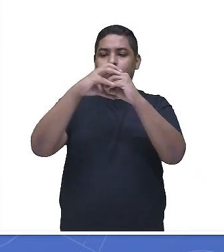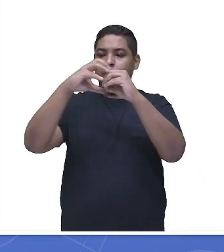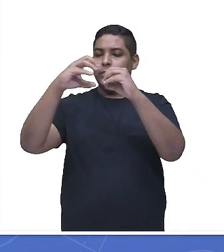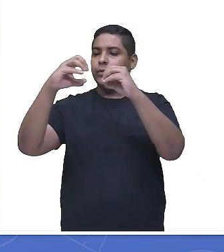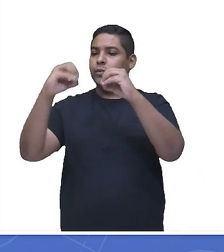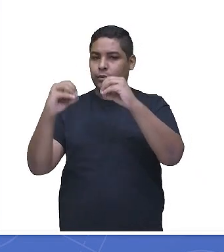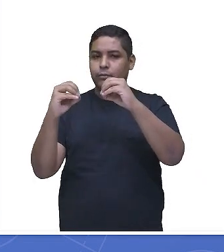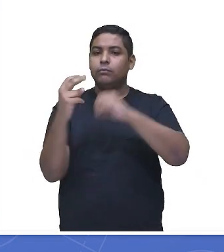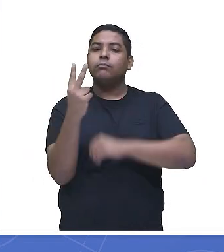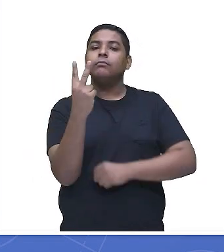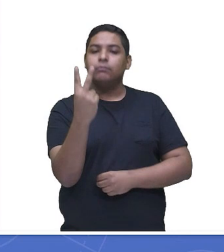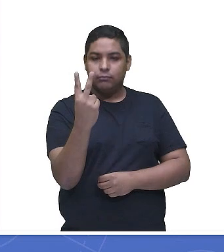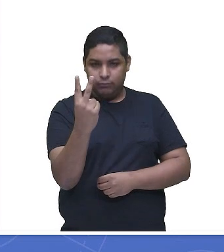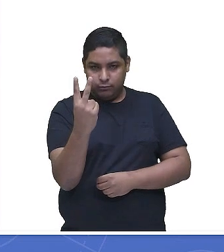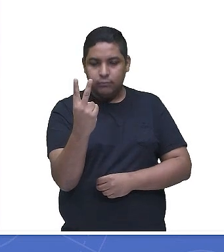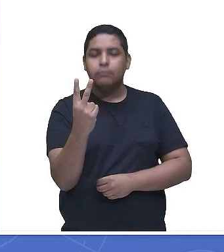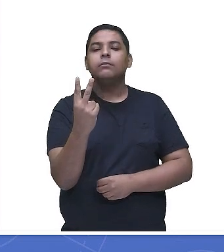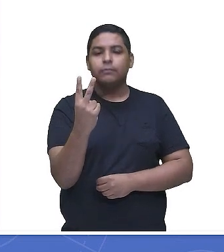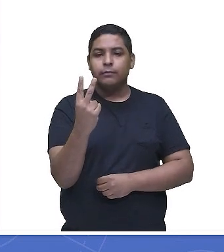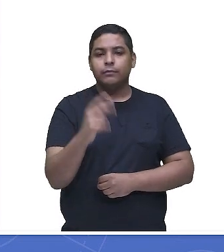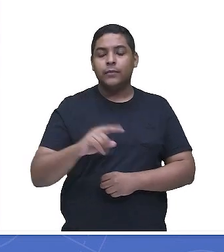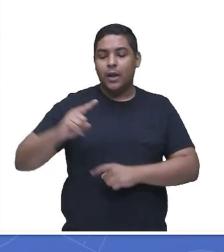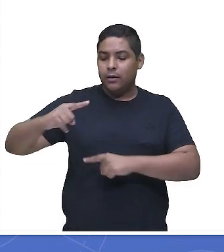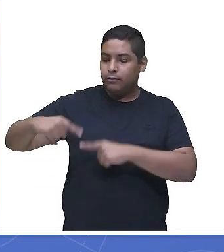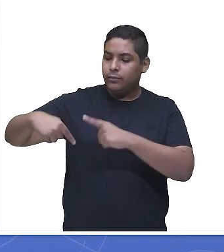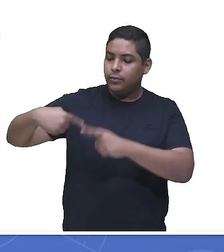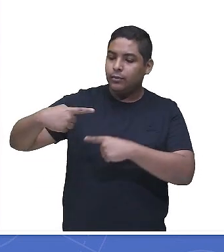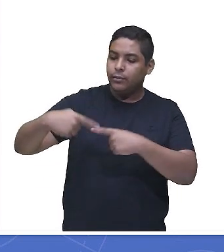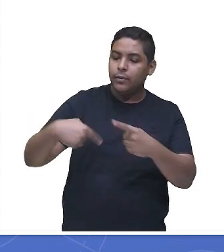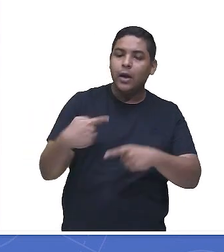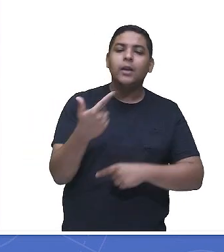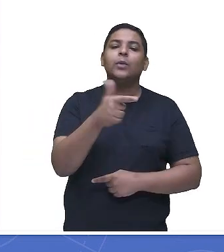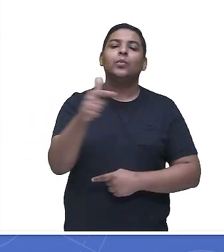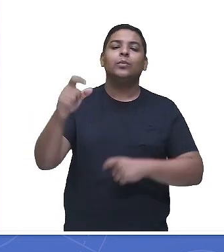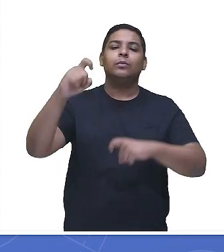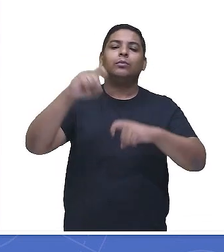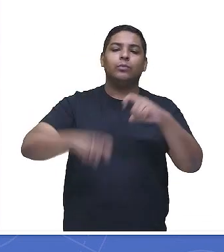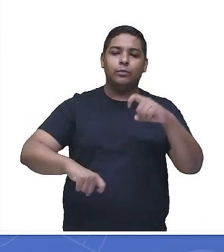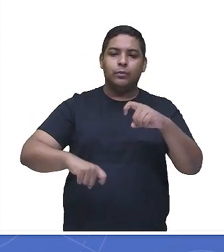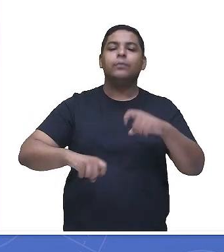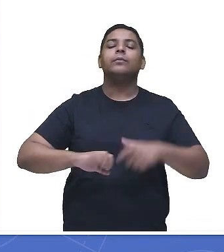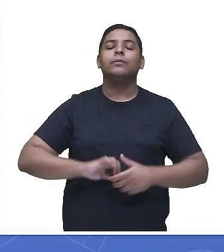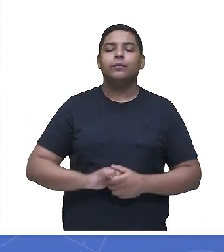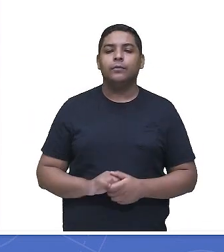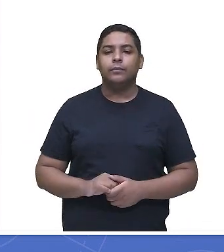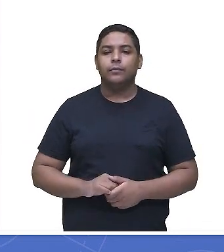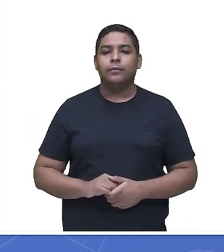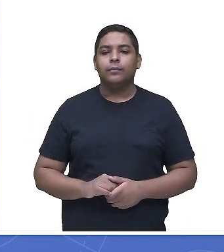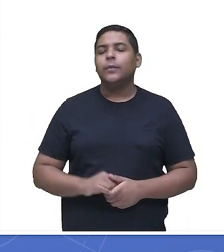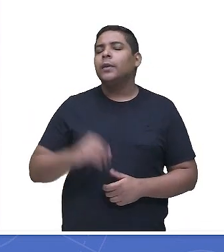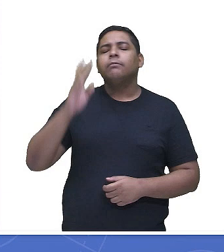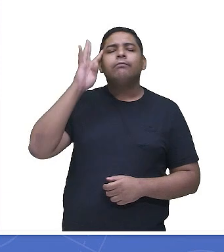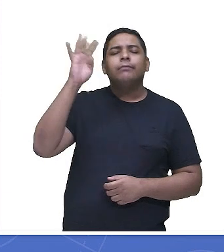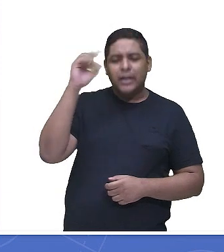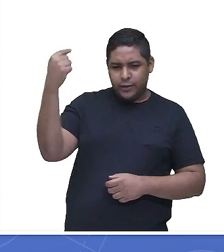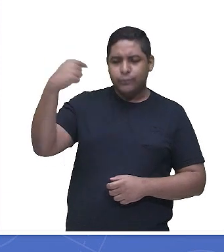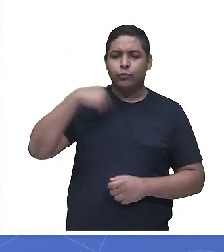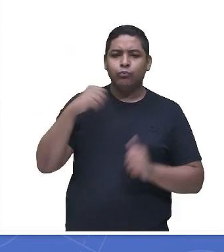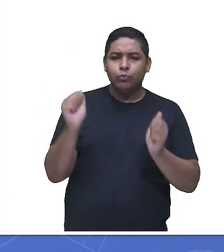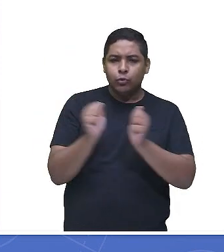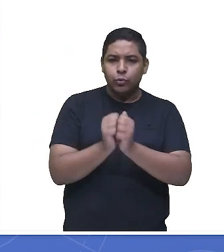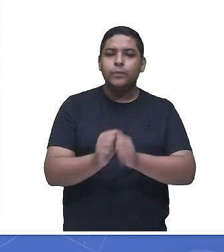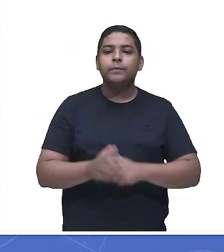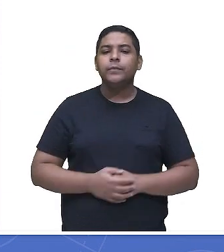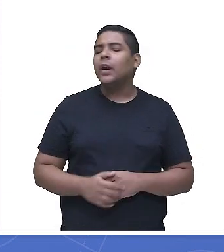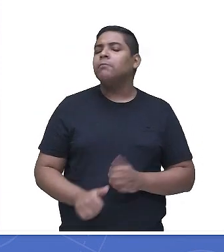células, ok? É a reprodução assexuada, eu não tenho... Imagina aqui comigo, essa primeira aqui,